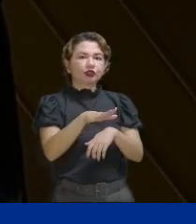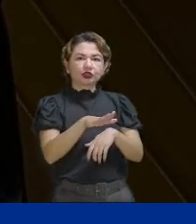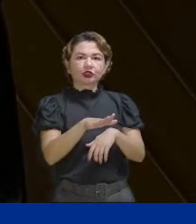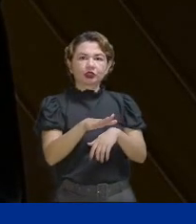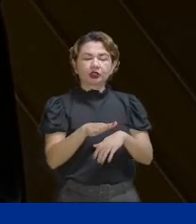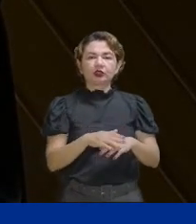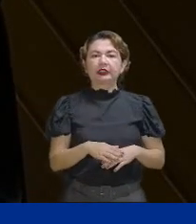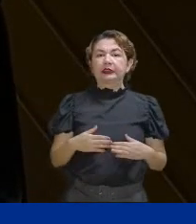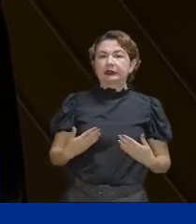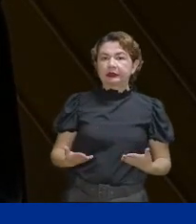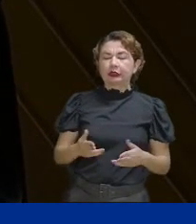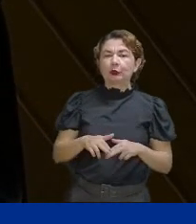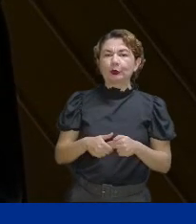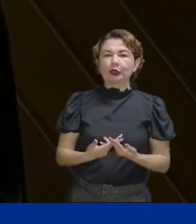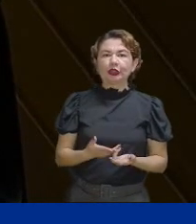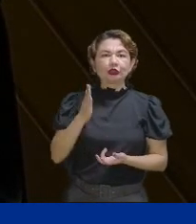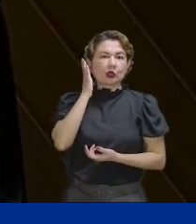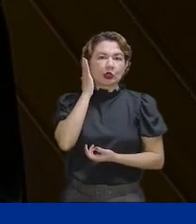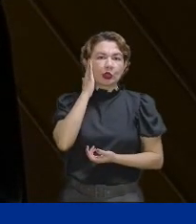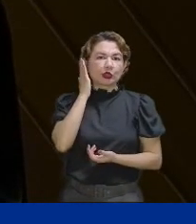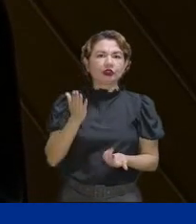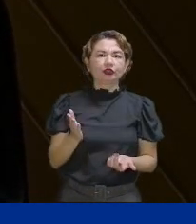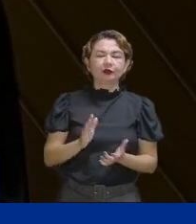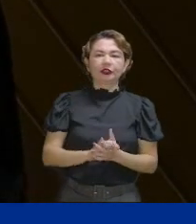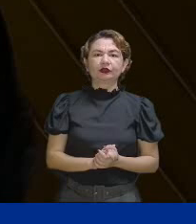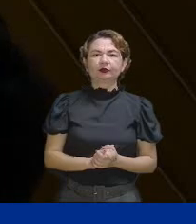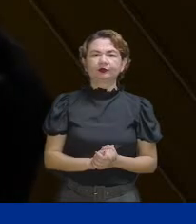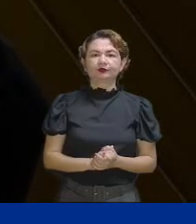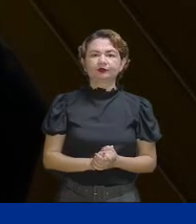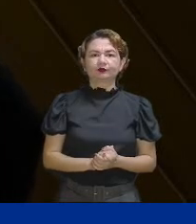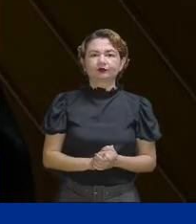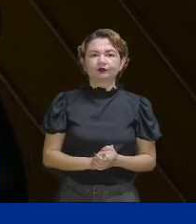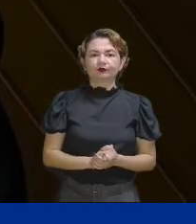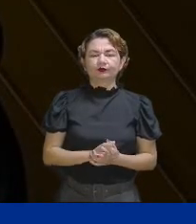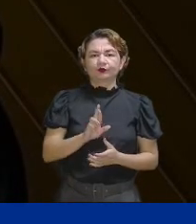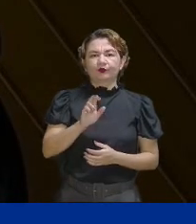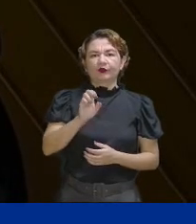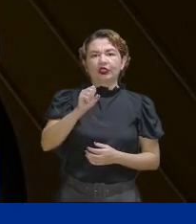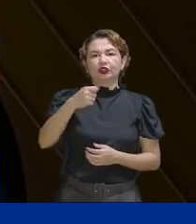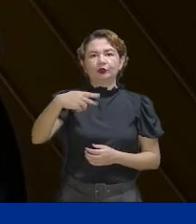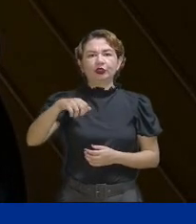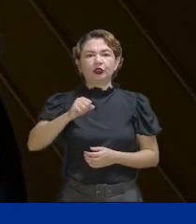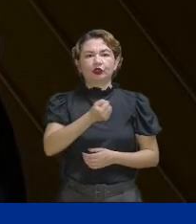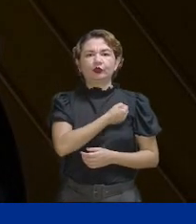aos fatos. Nessa linha de entendimento, tem-se o RESP número